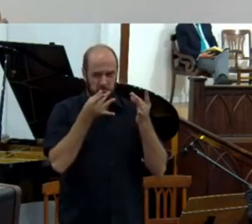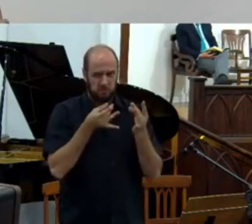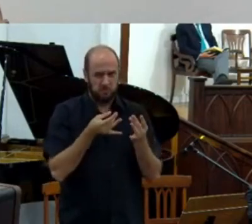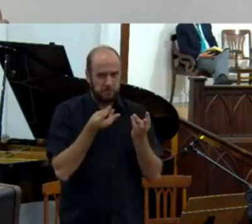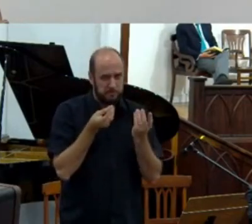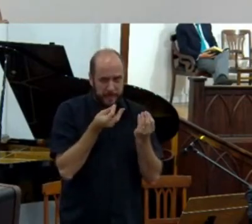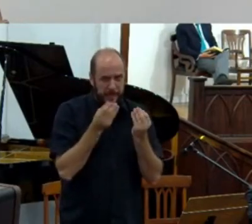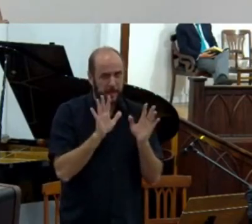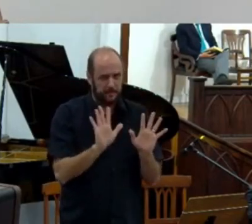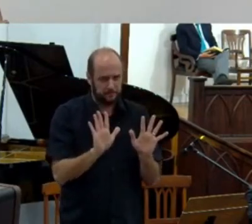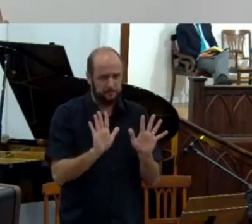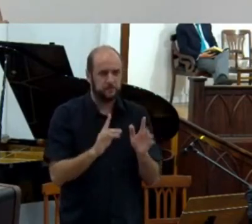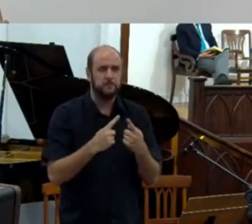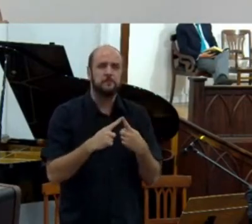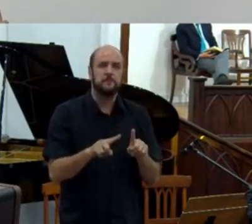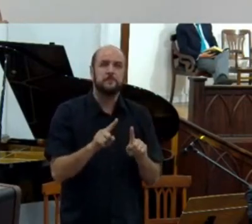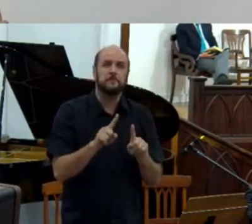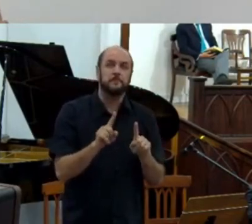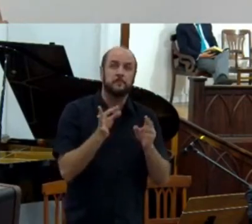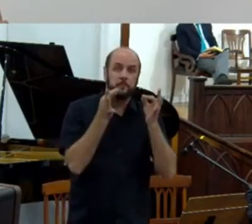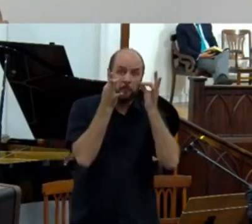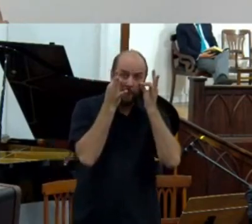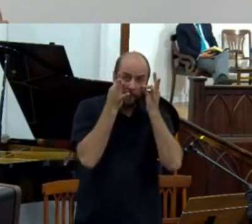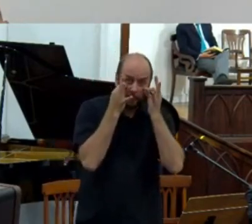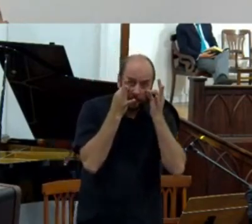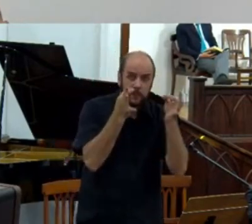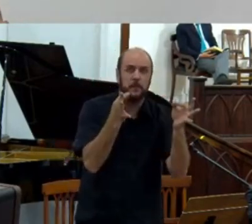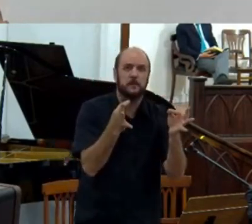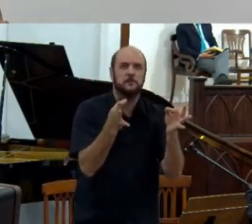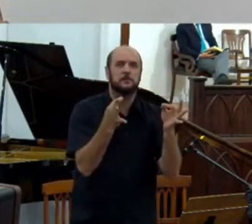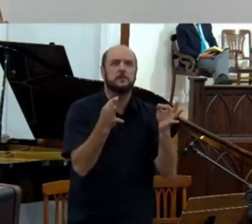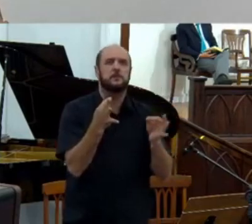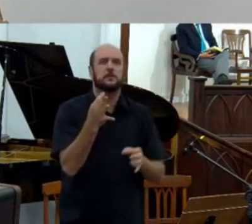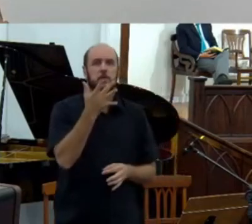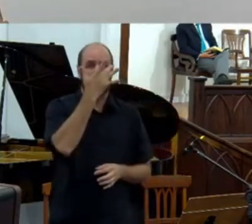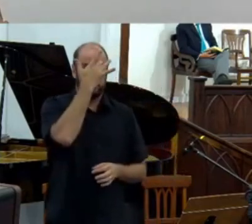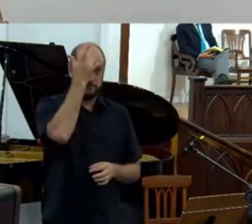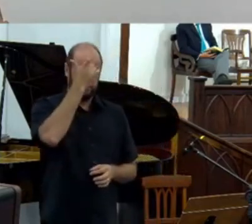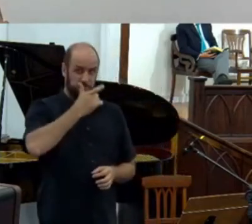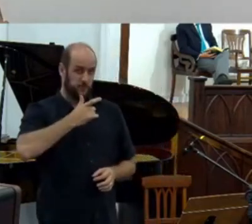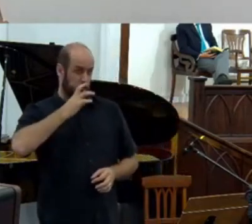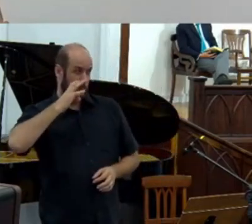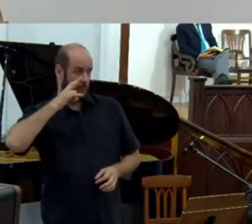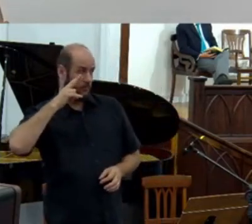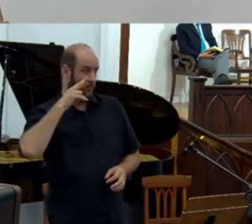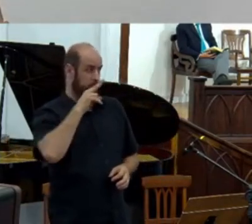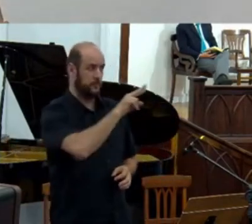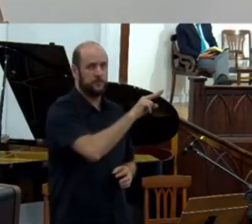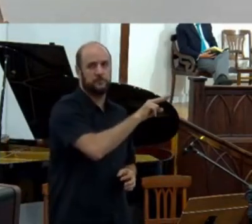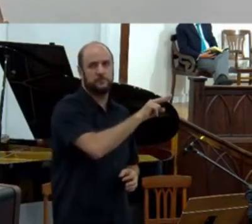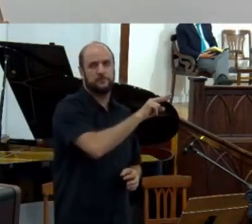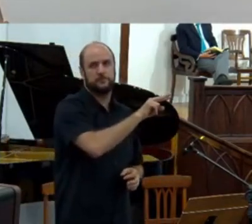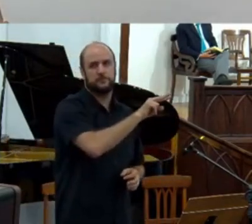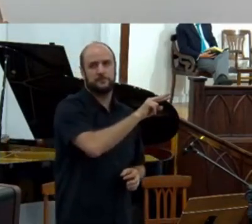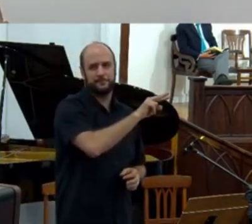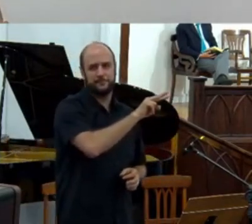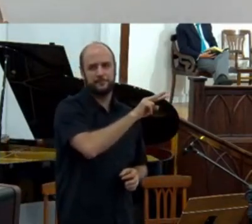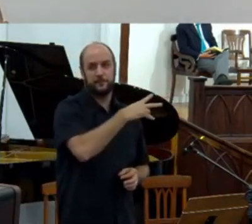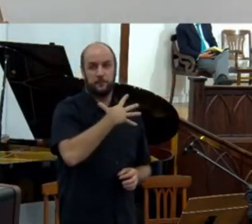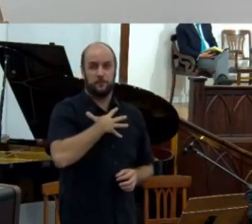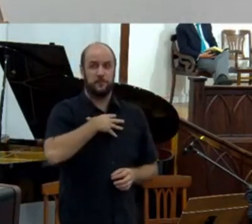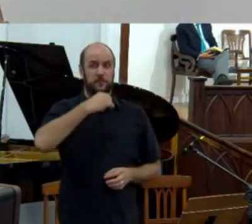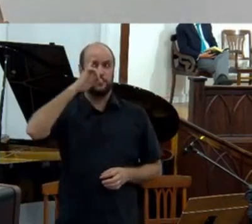detalhes dele hoje, mas eu quero chamar a atenção para o ato do ser humano ver algo. Os filhos de Deus